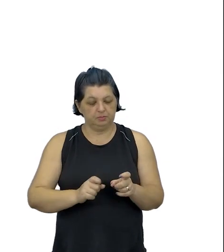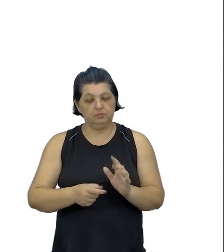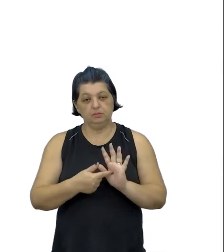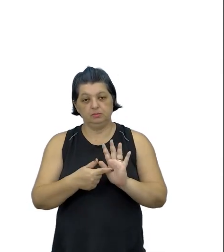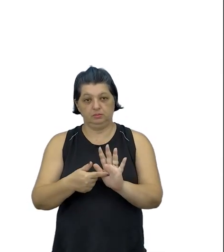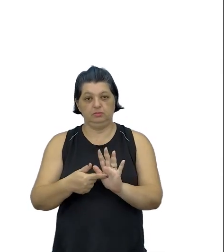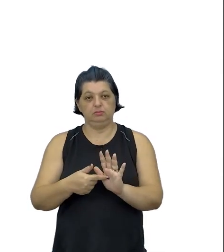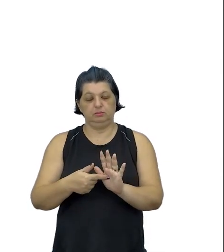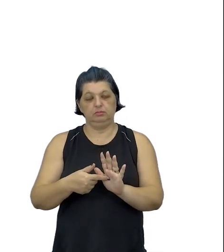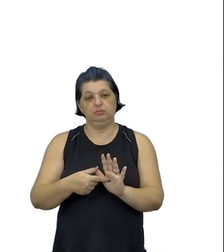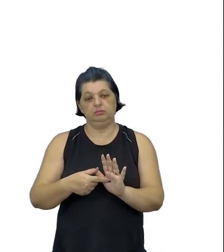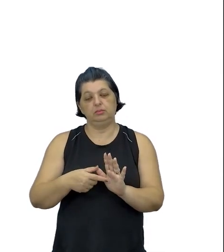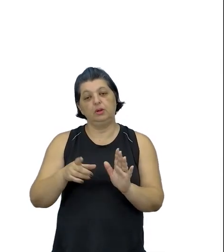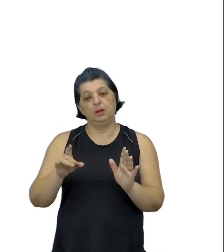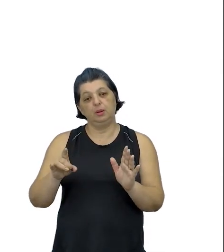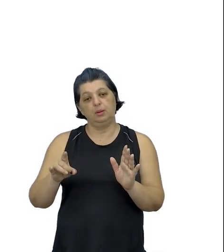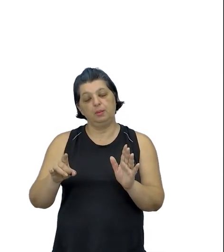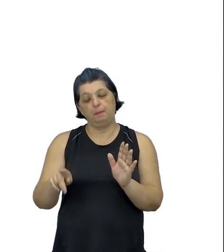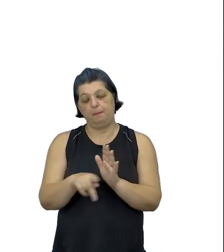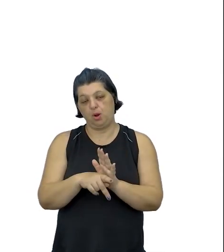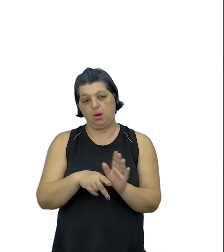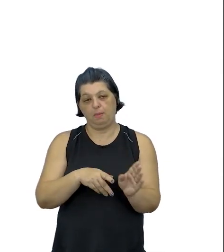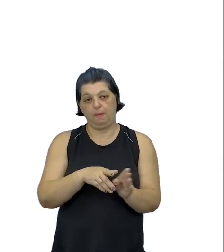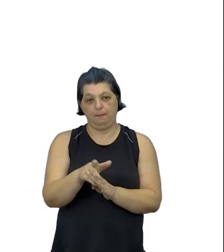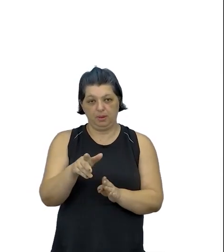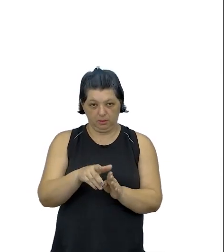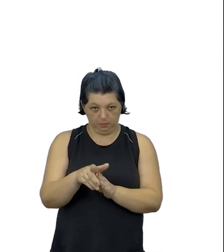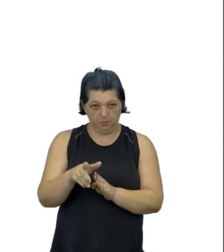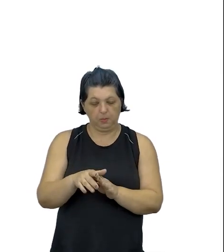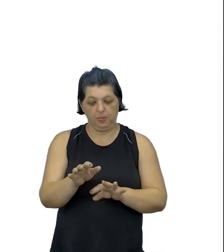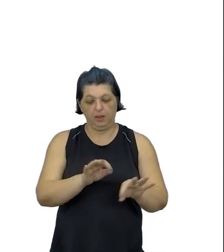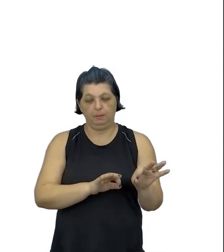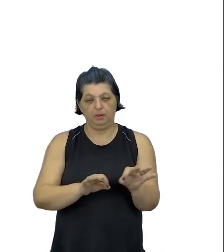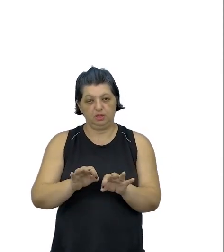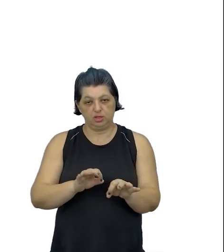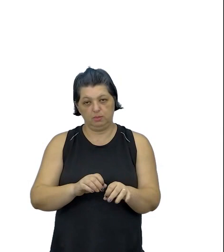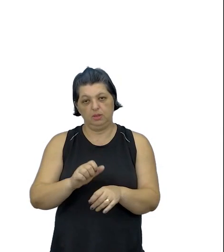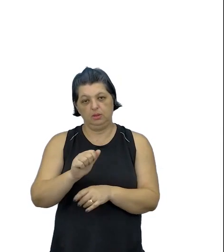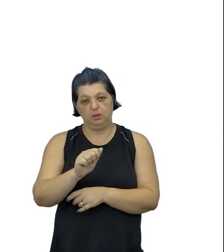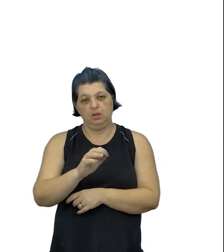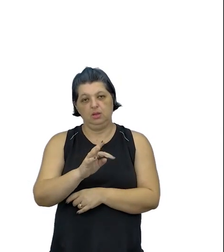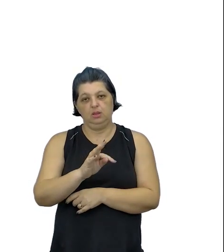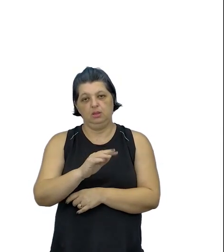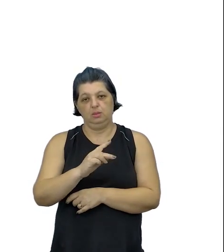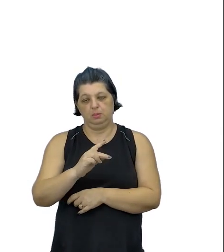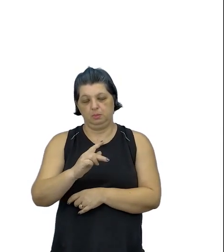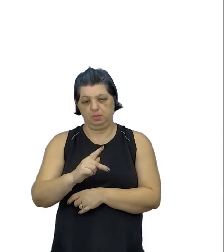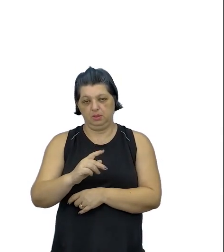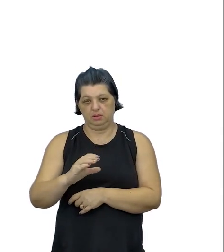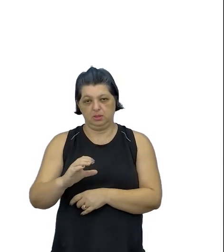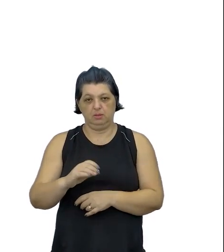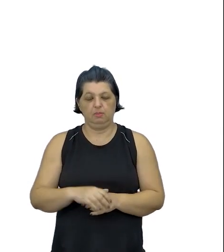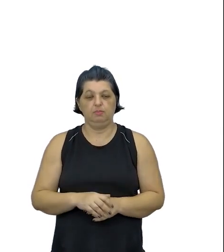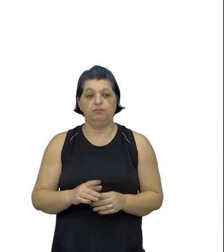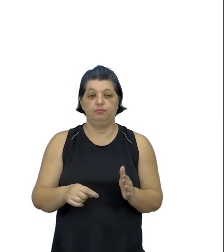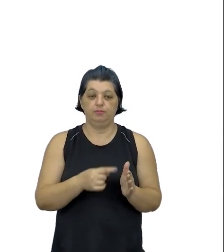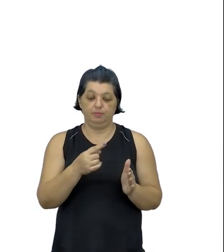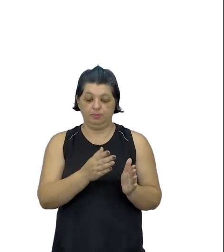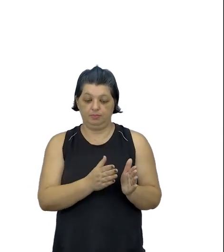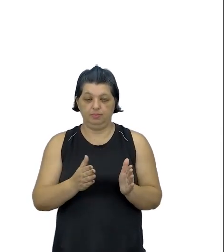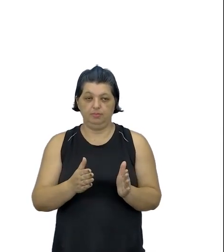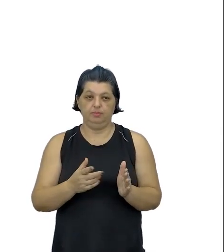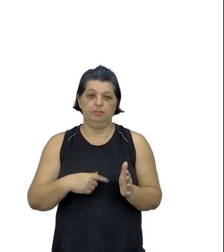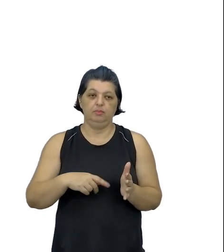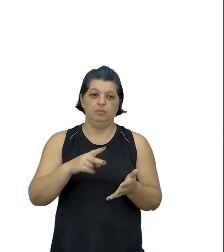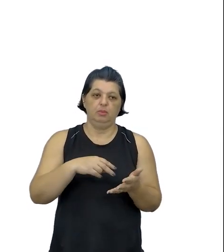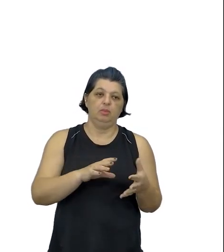ser instrumentos de orientação para o planejamento na ATPC. Então, assim, sugerimos, por exemplo, a primeira etapa,